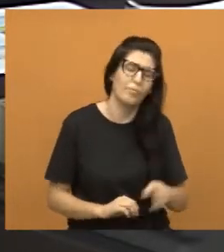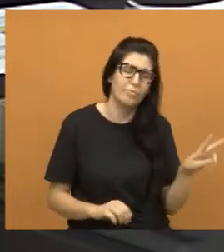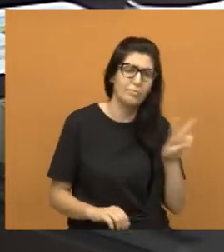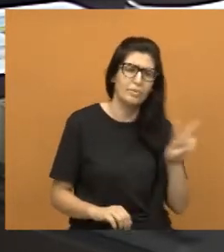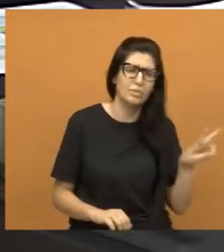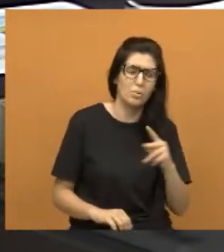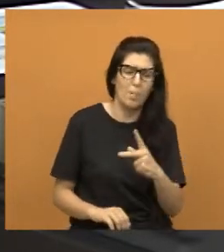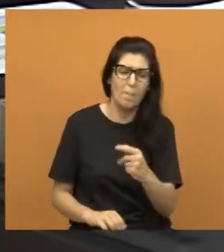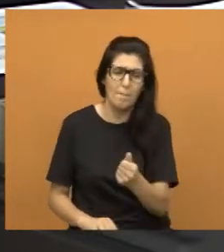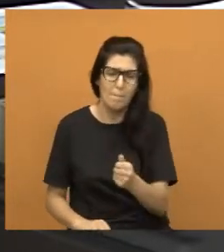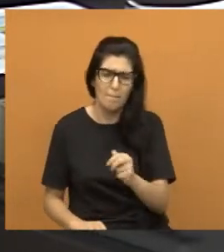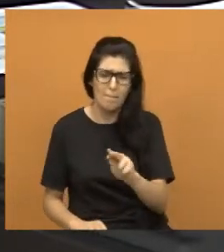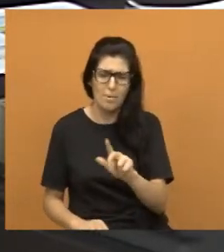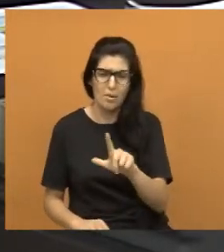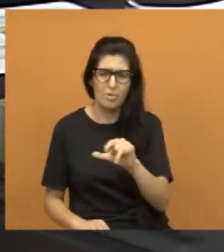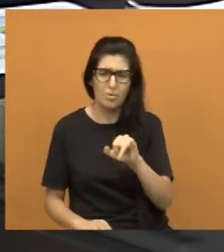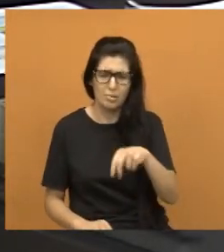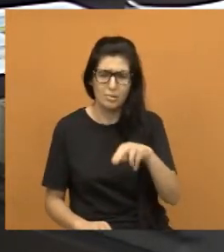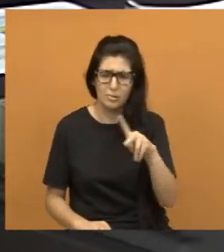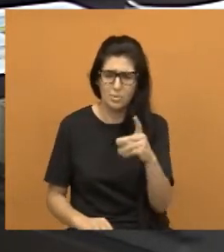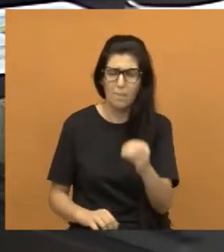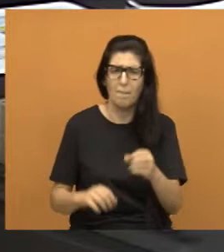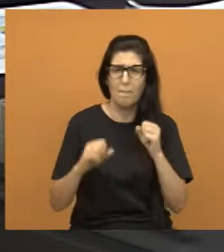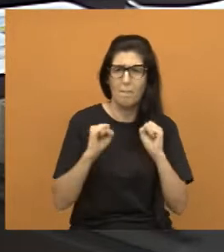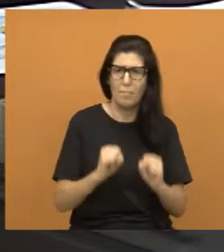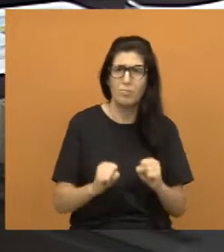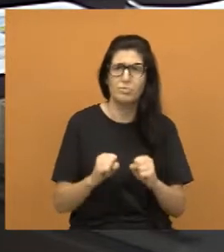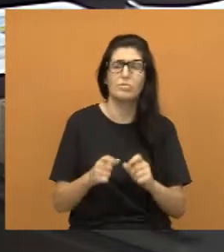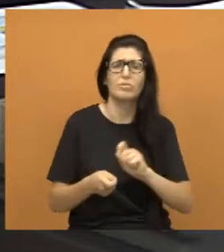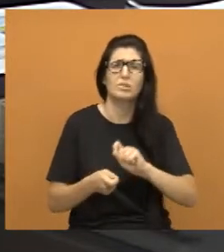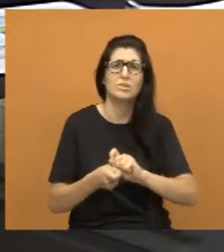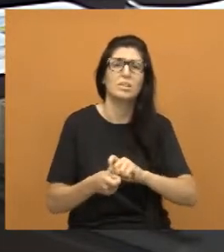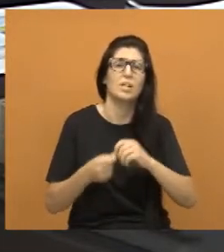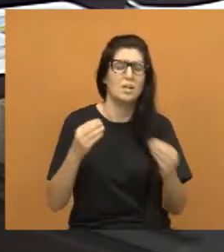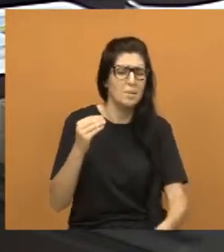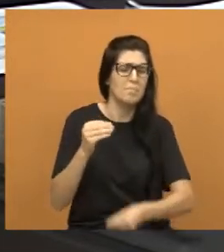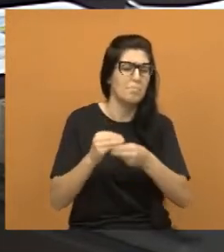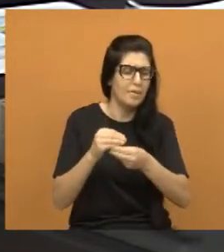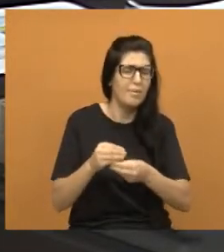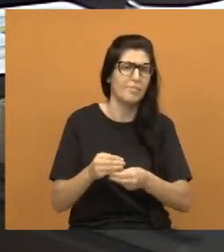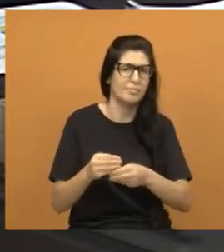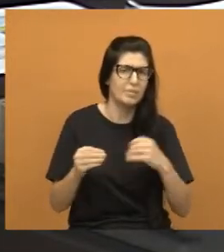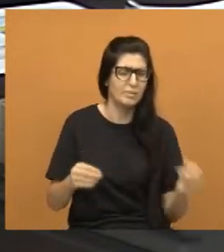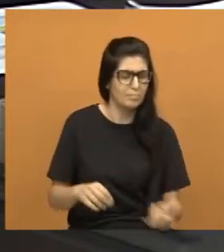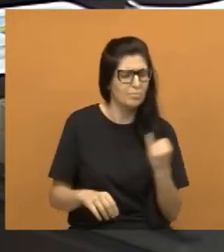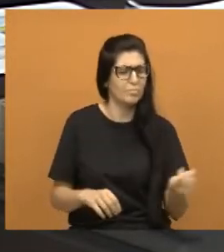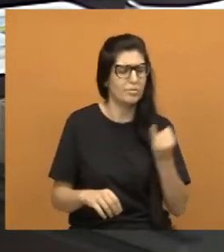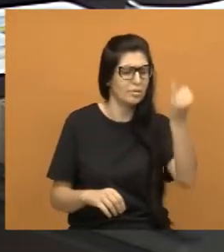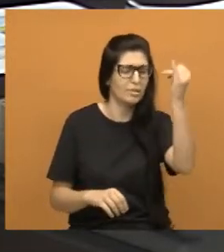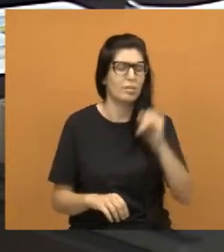o adiamento desse projeto para a gente fazer essa emenda, vereador Paulinho, e colocar, por exemplo, que